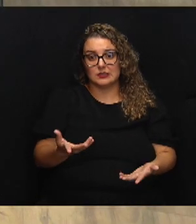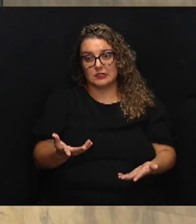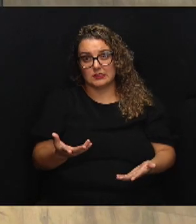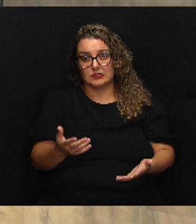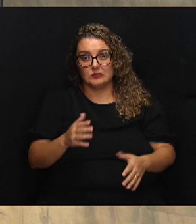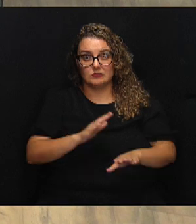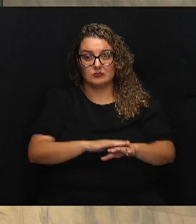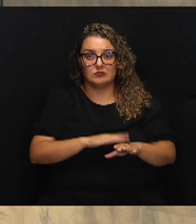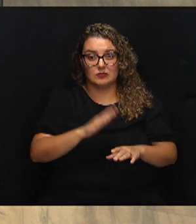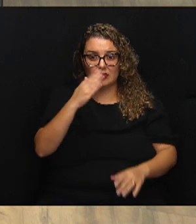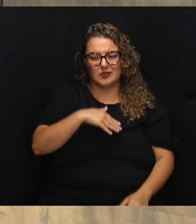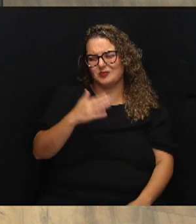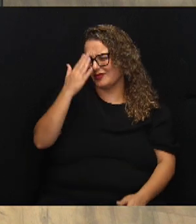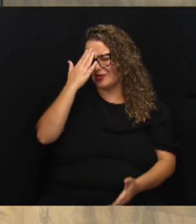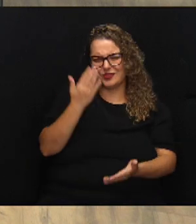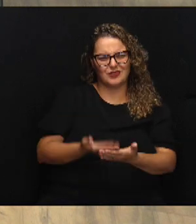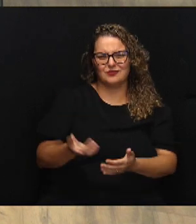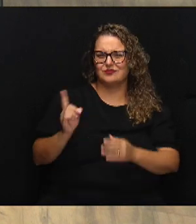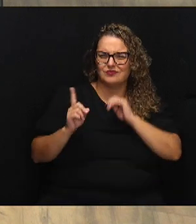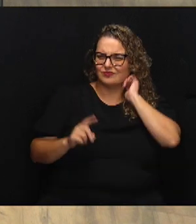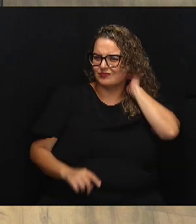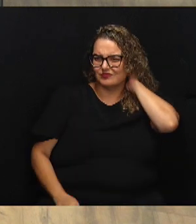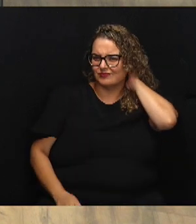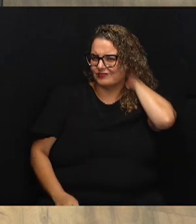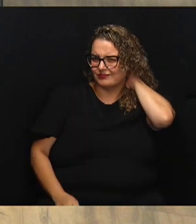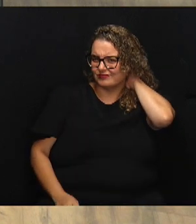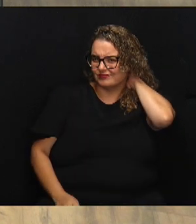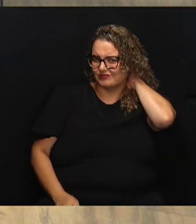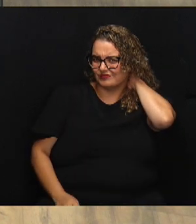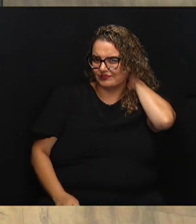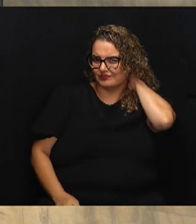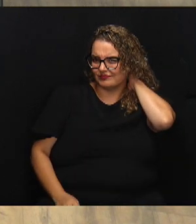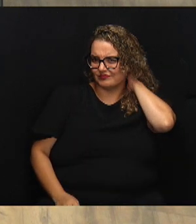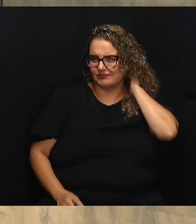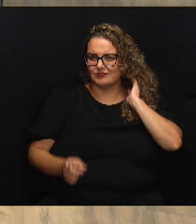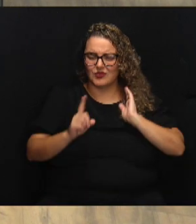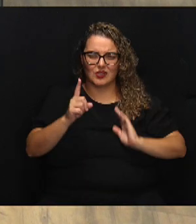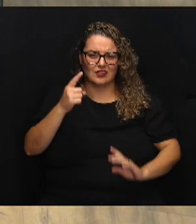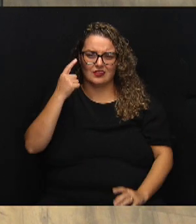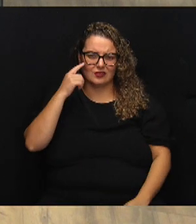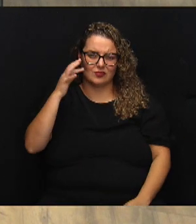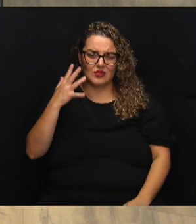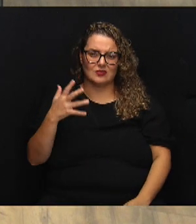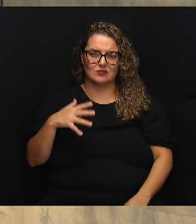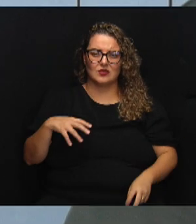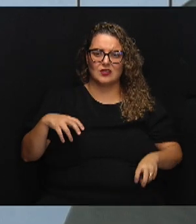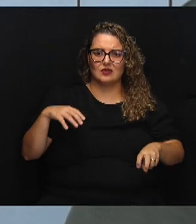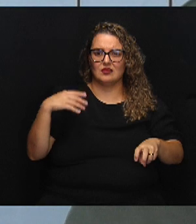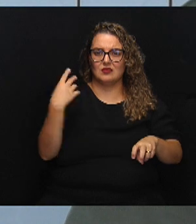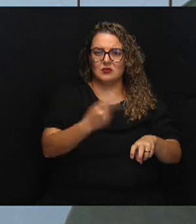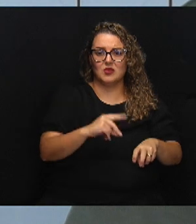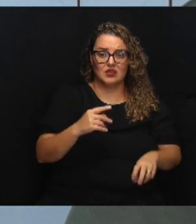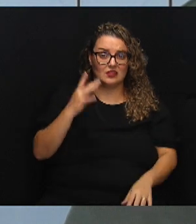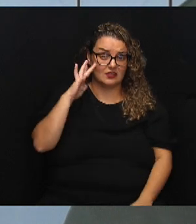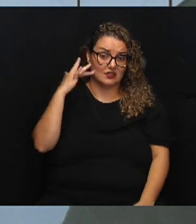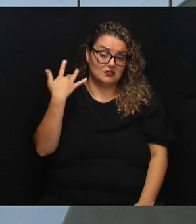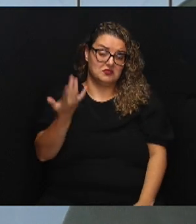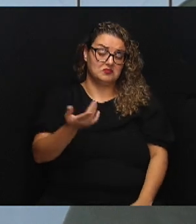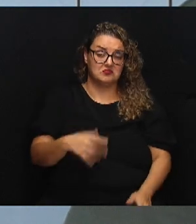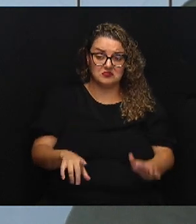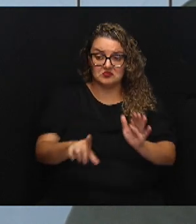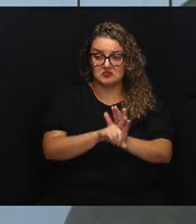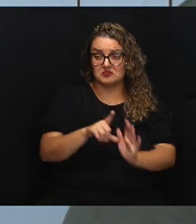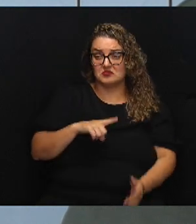Eu acredito que não, porque eles não pensam, né? Acaba agredindo e às vezes ele nem sabe que existe essa lei no